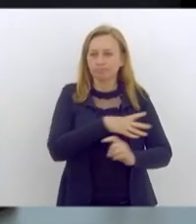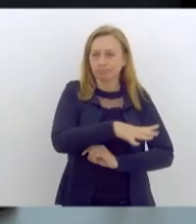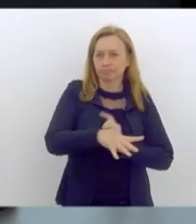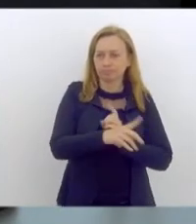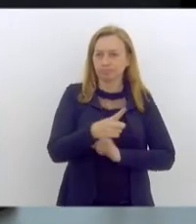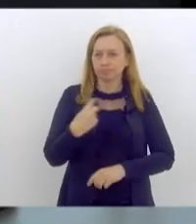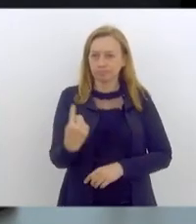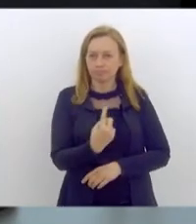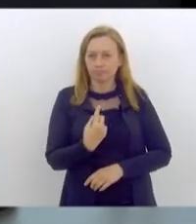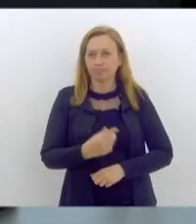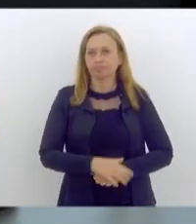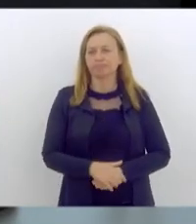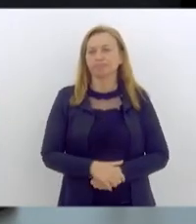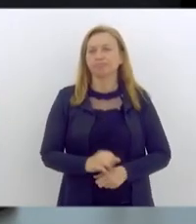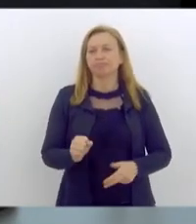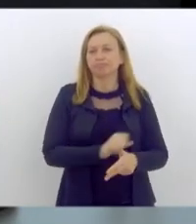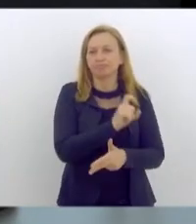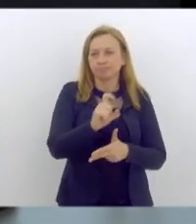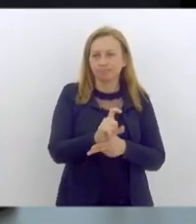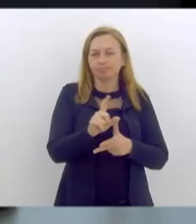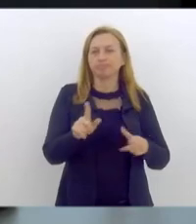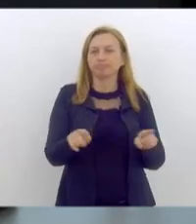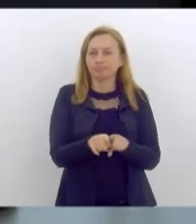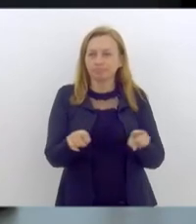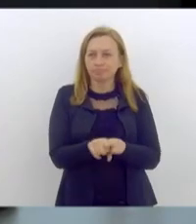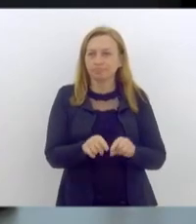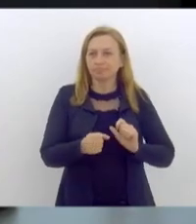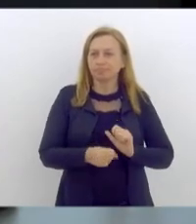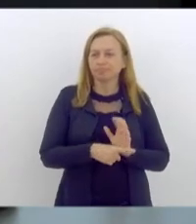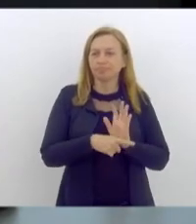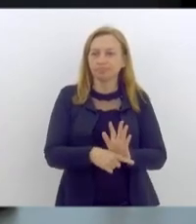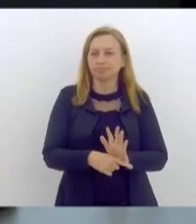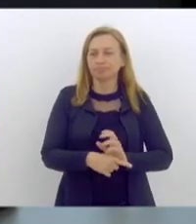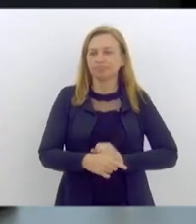obviamente O Poder Executivo também pode contribuir